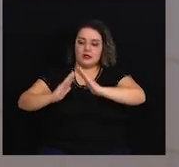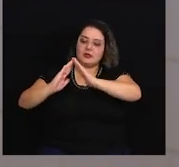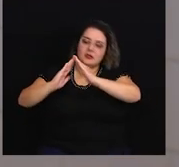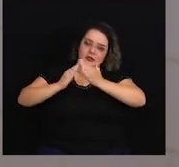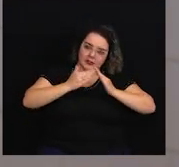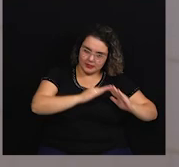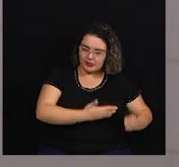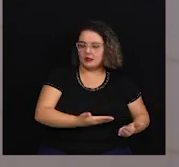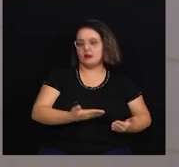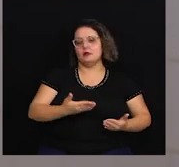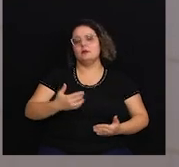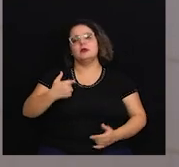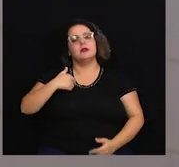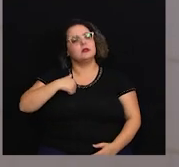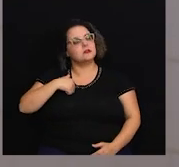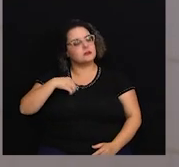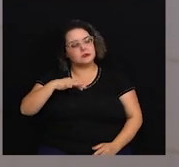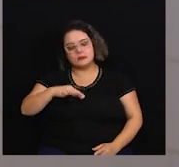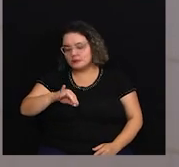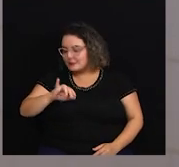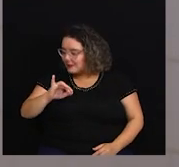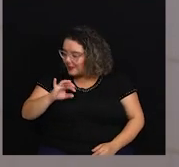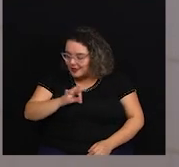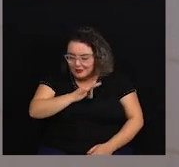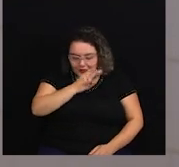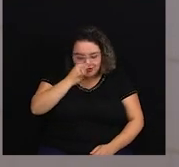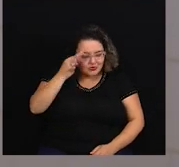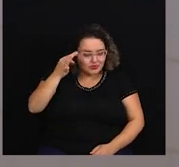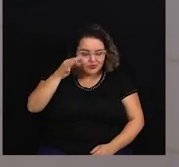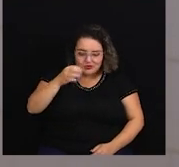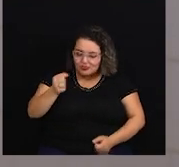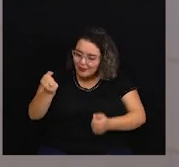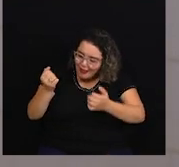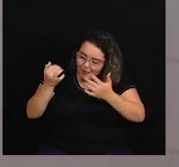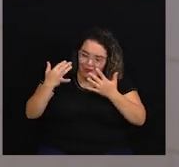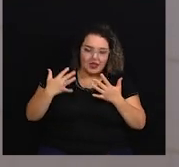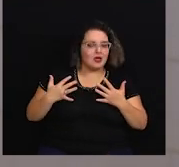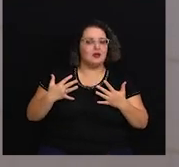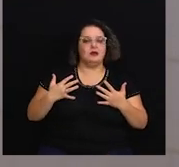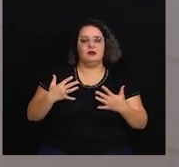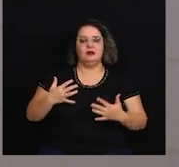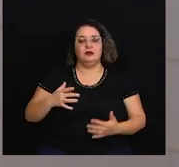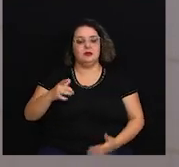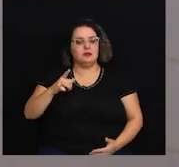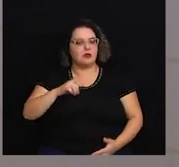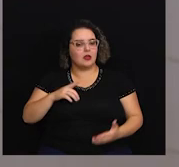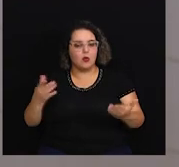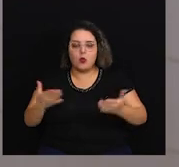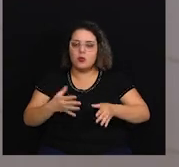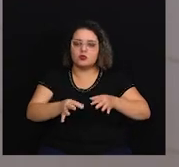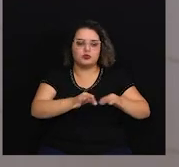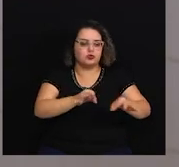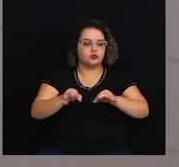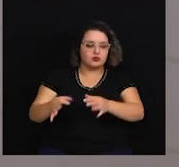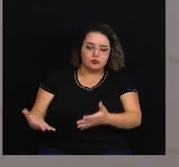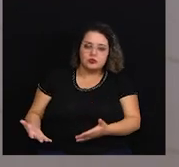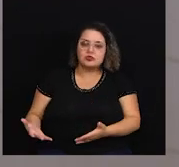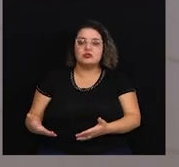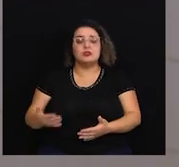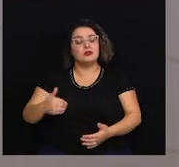muito invejado e não só pude ter o que nós temos hoje no projeto mas dê